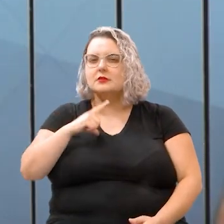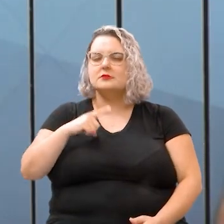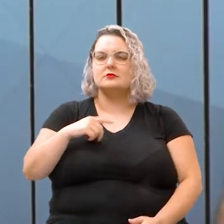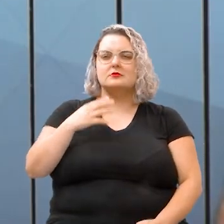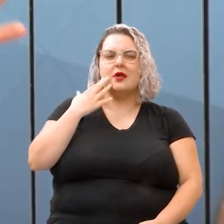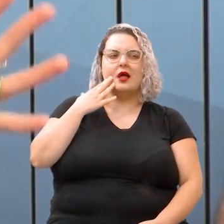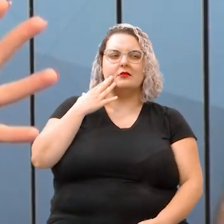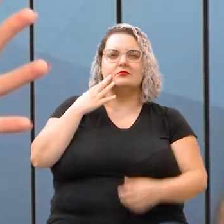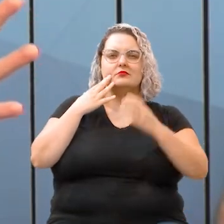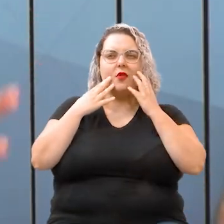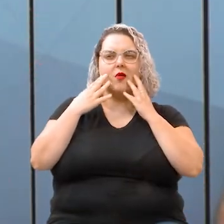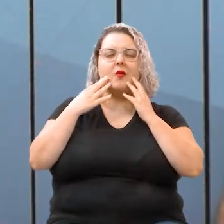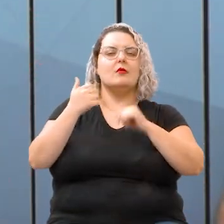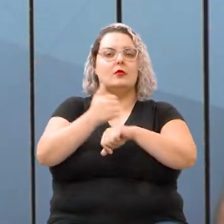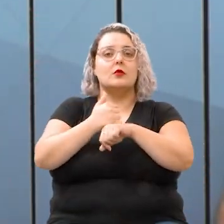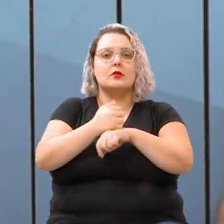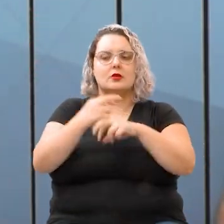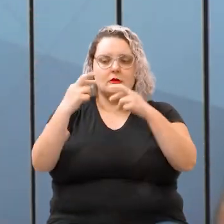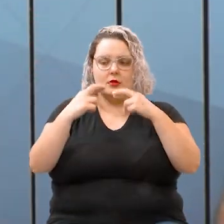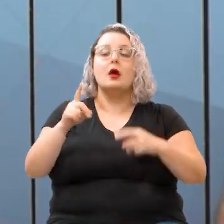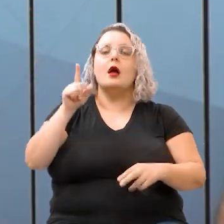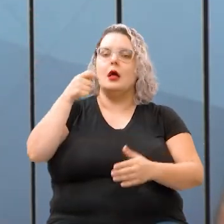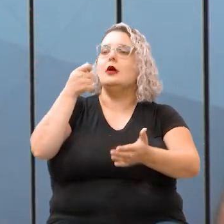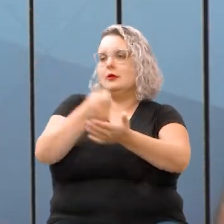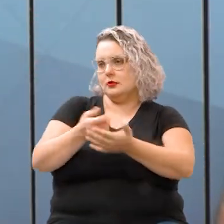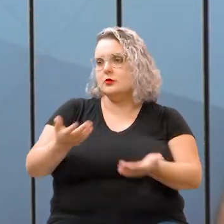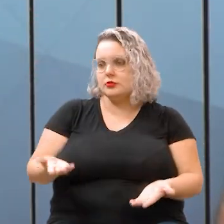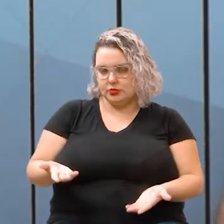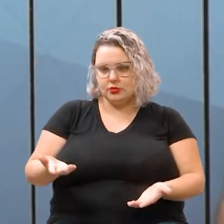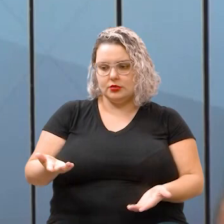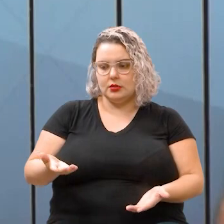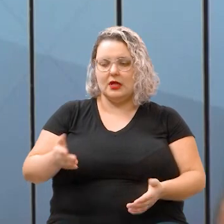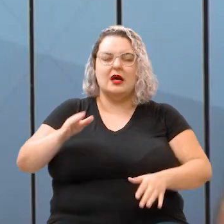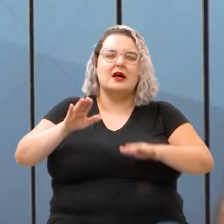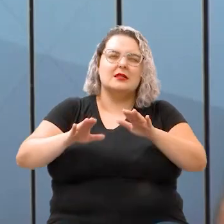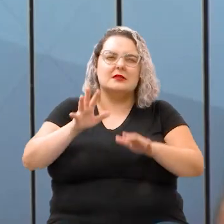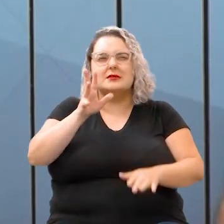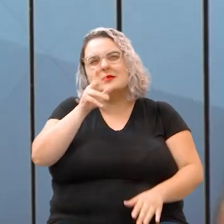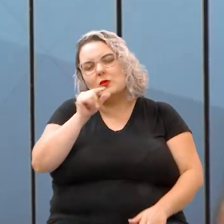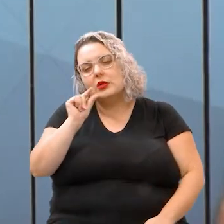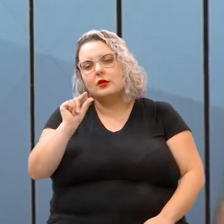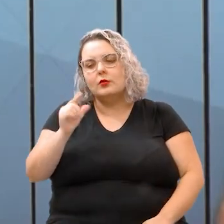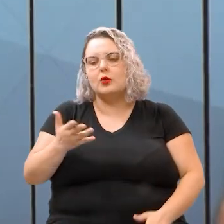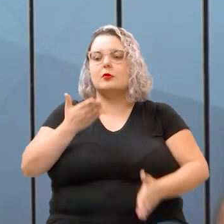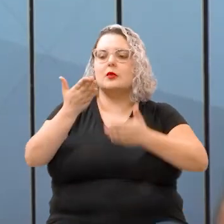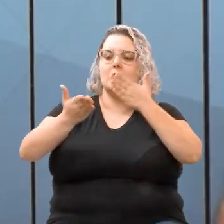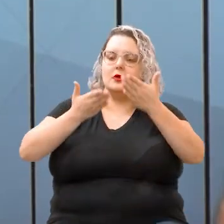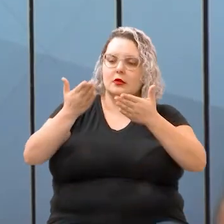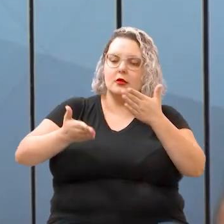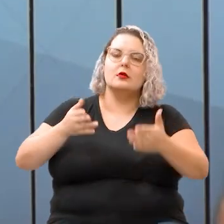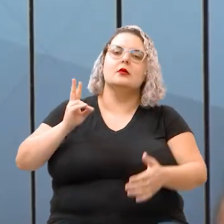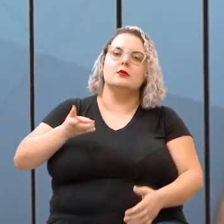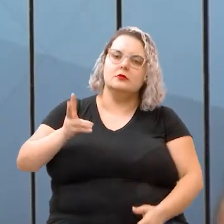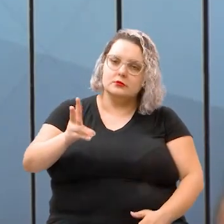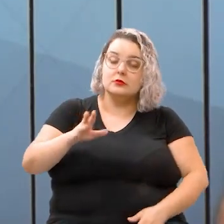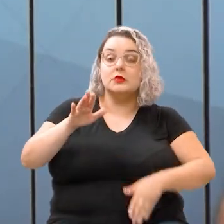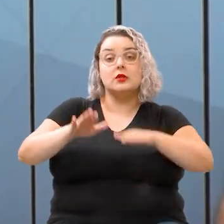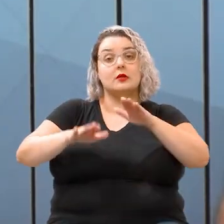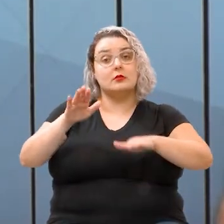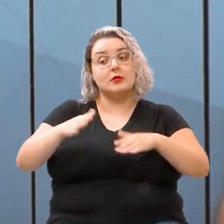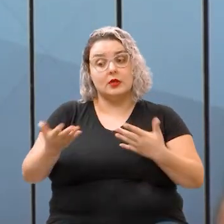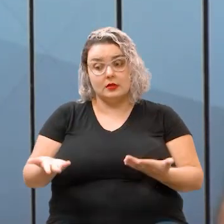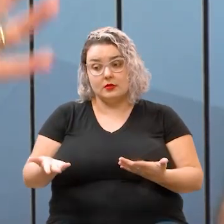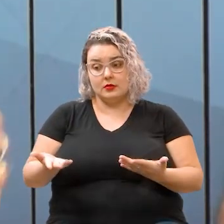aqui na minha boca, eu quero que algum profissional olhe, isso é garantido, né? Às vezes pode demorar um pouquinho para ter aquele tratamento continuado, dependendo